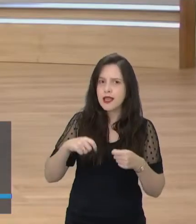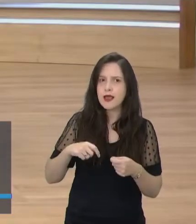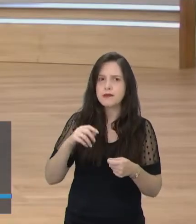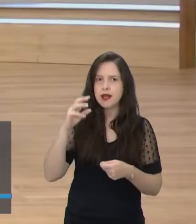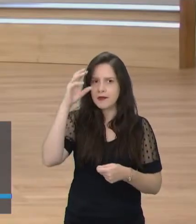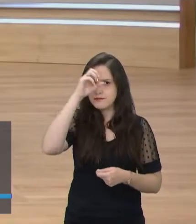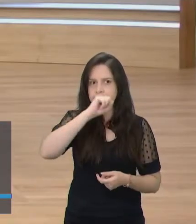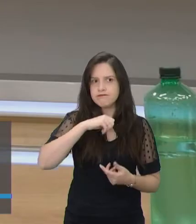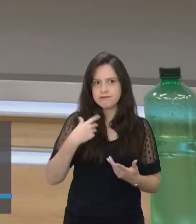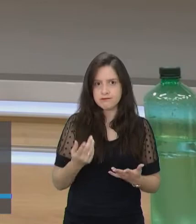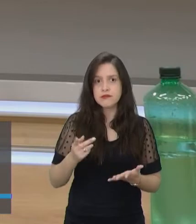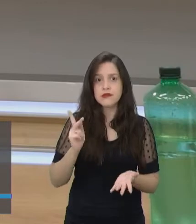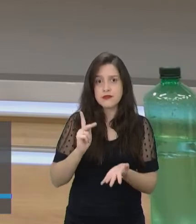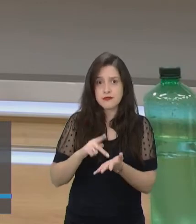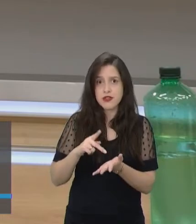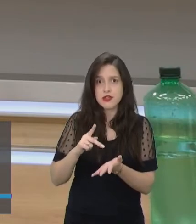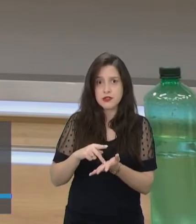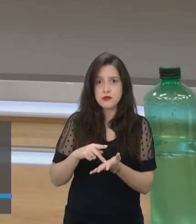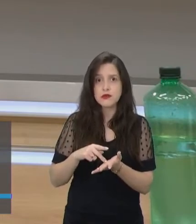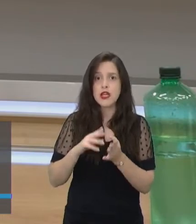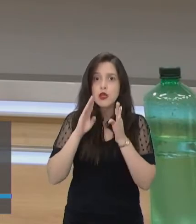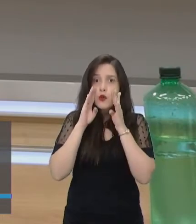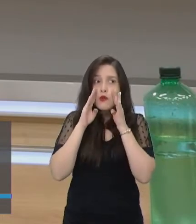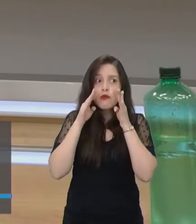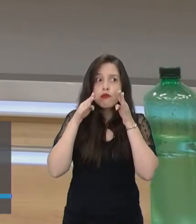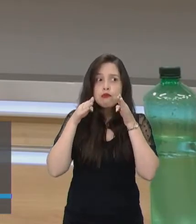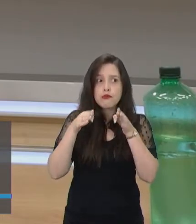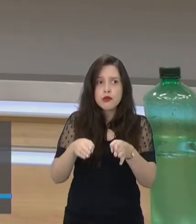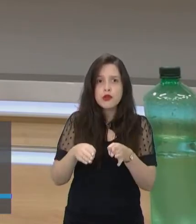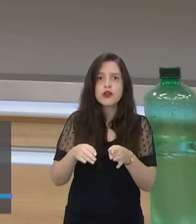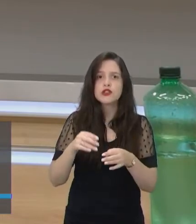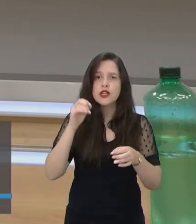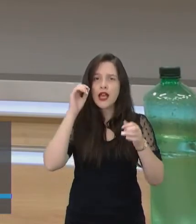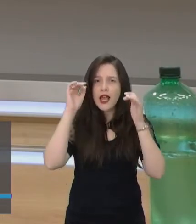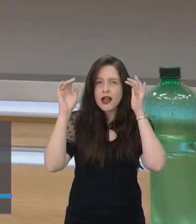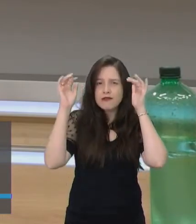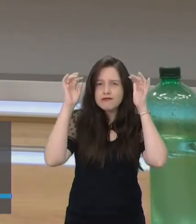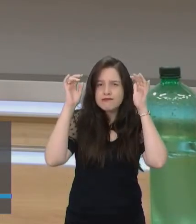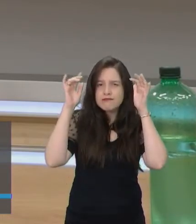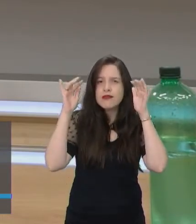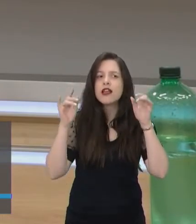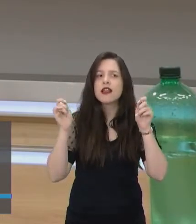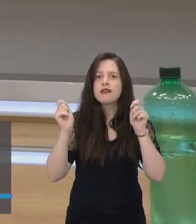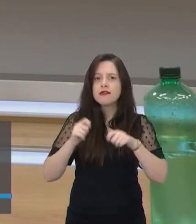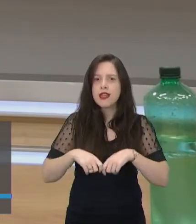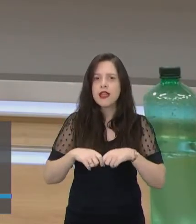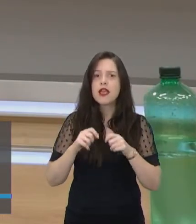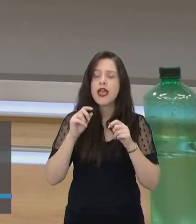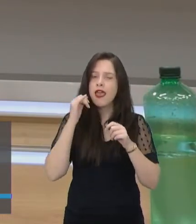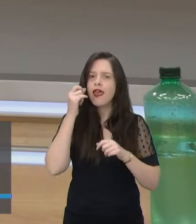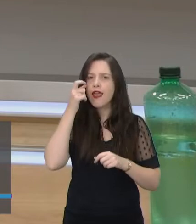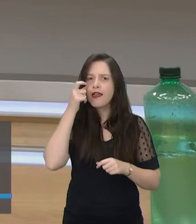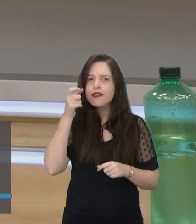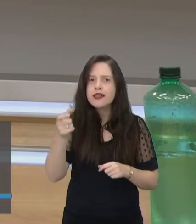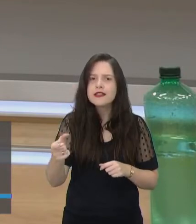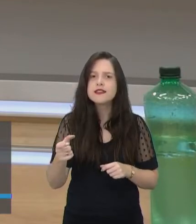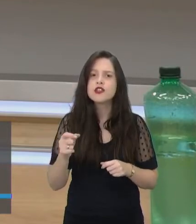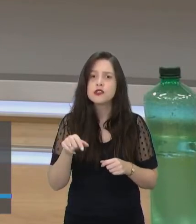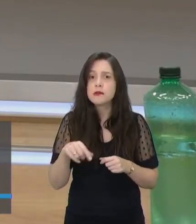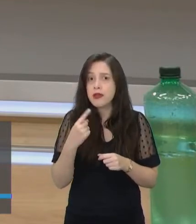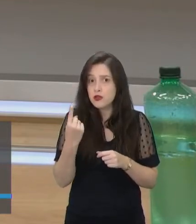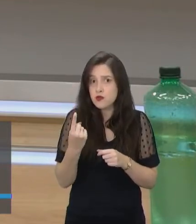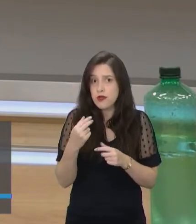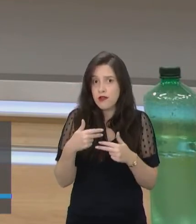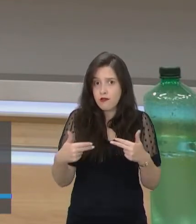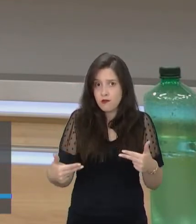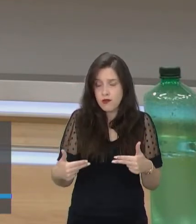legal, porque acaba que a gente tem um foco, a gente vai ali numa linha de raciocínio, mas a gente consegue falar de tanta coisa interessante, de tanta coisa,